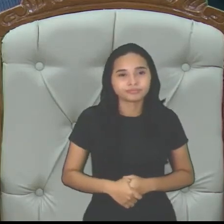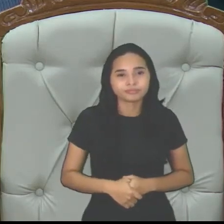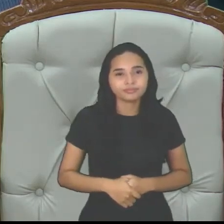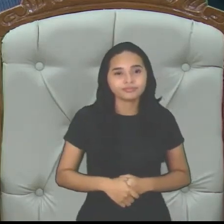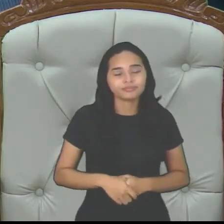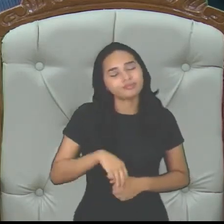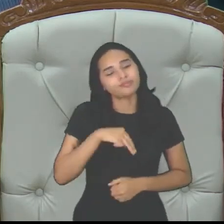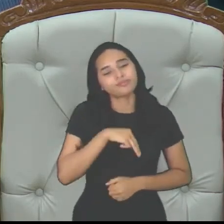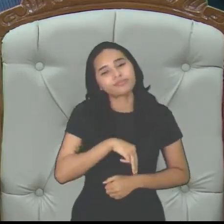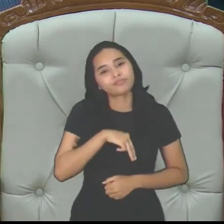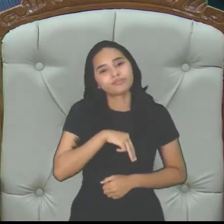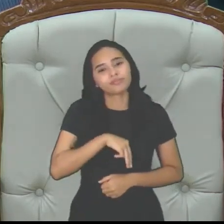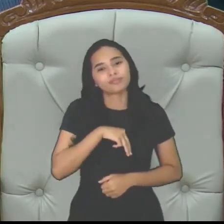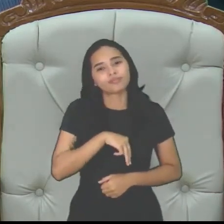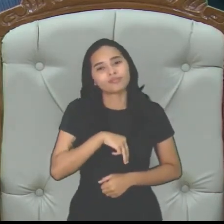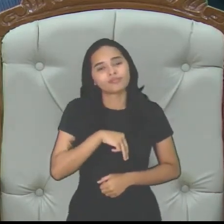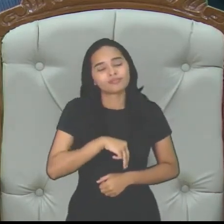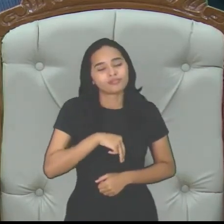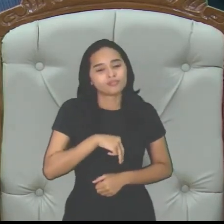Mateus